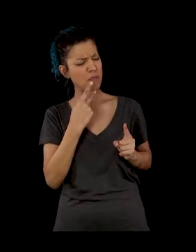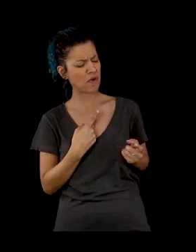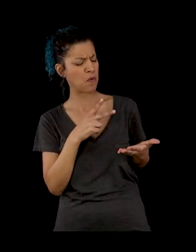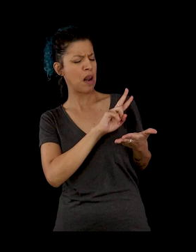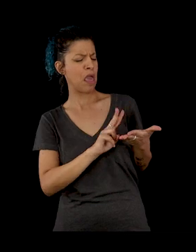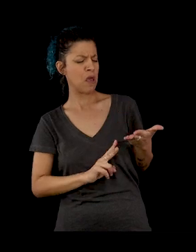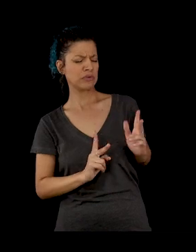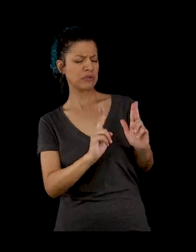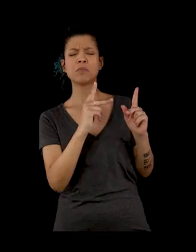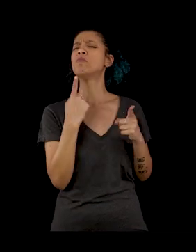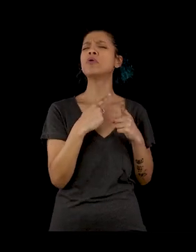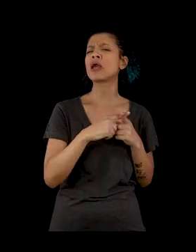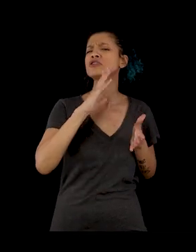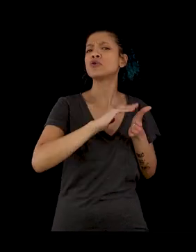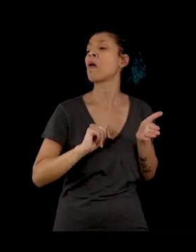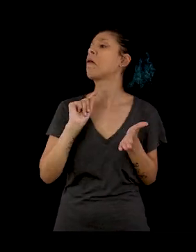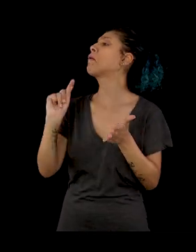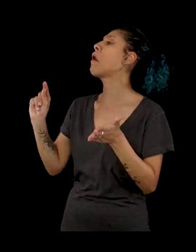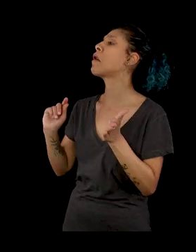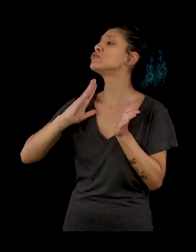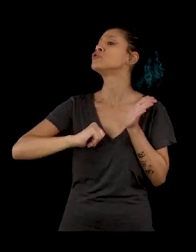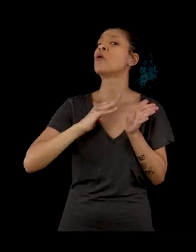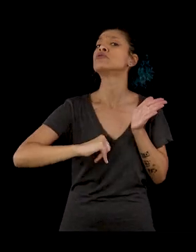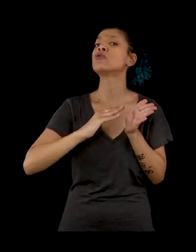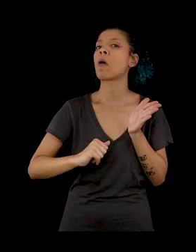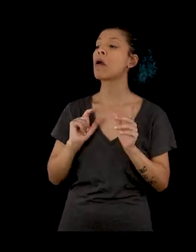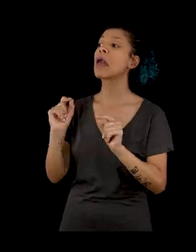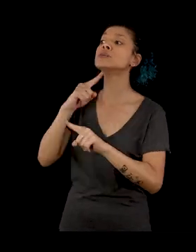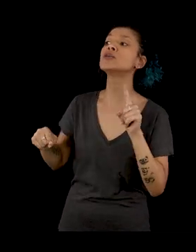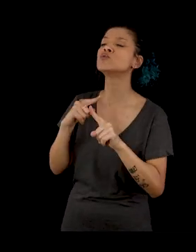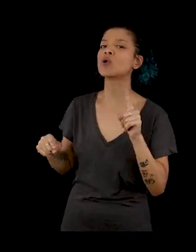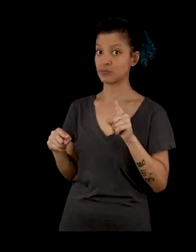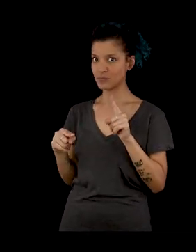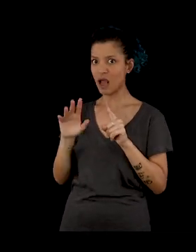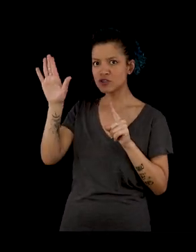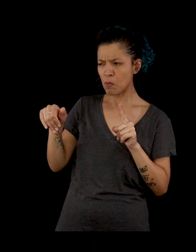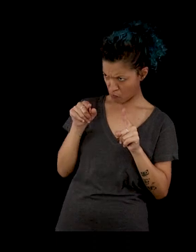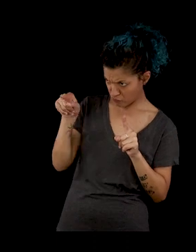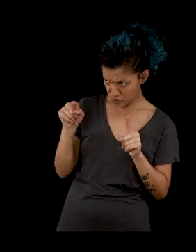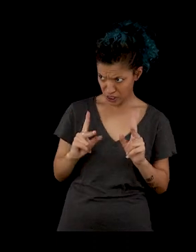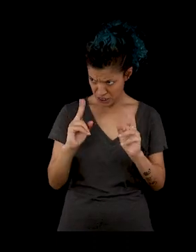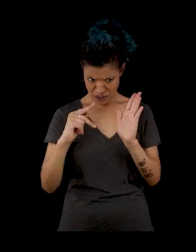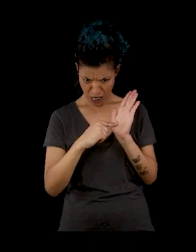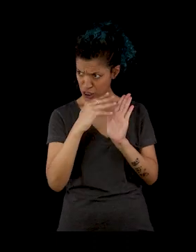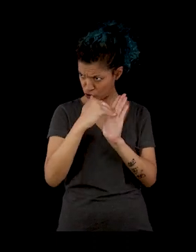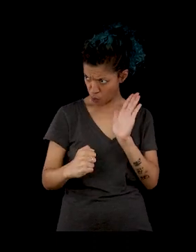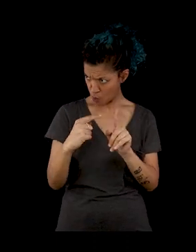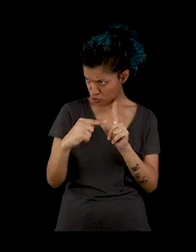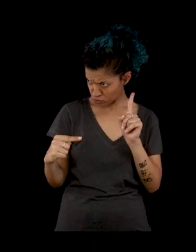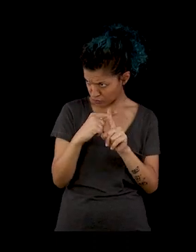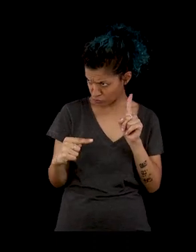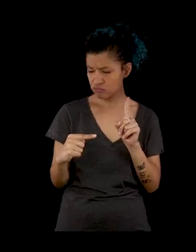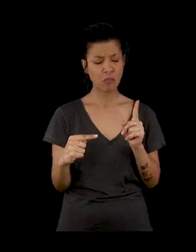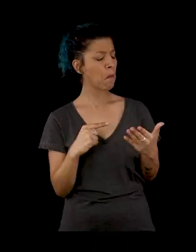mandou chamar o censor. Não? Foi você que cortou essa cena? Ele leu, disse, ah, foi sim. Ele perguntou, mas por quê? Me explica por